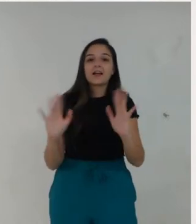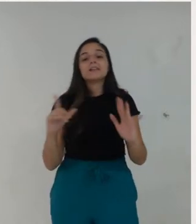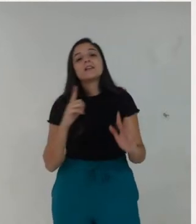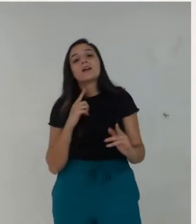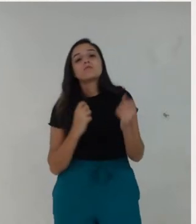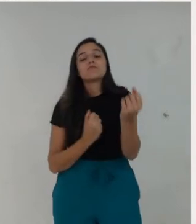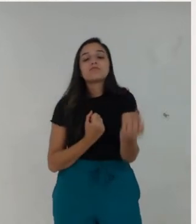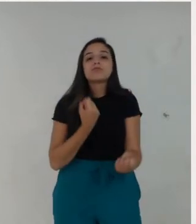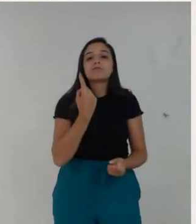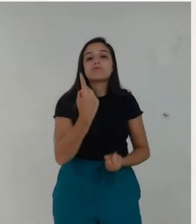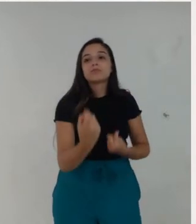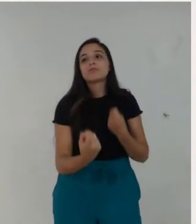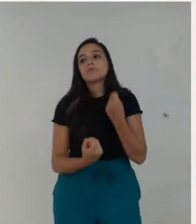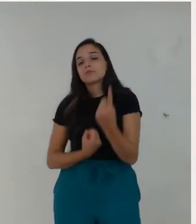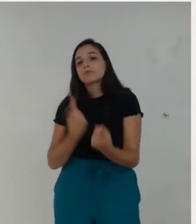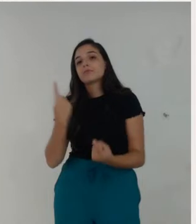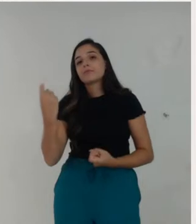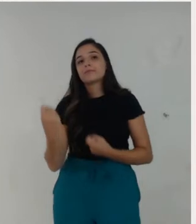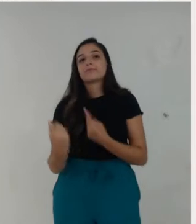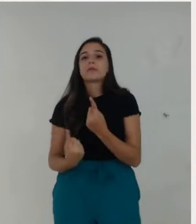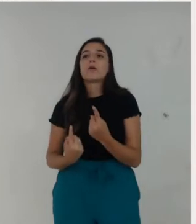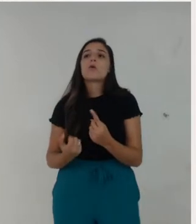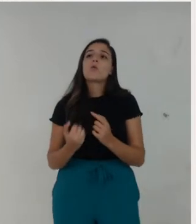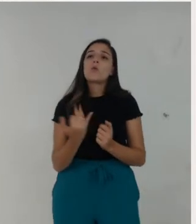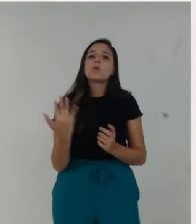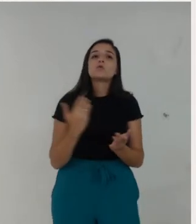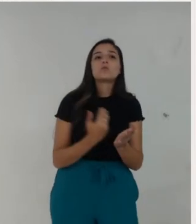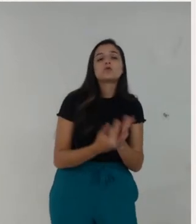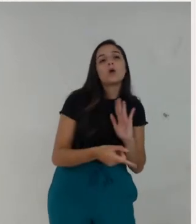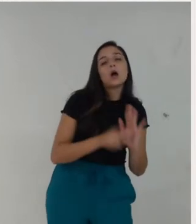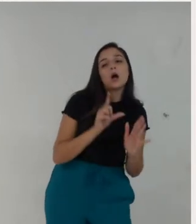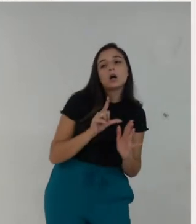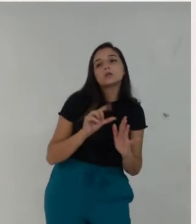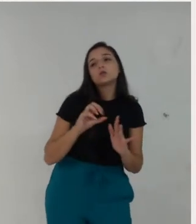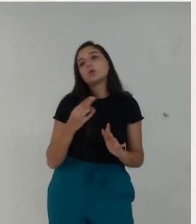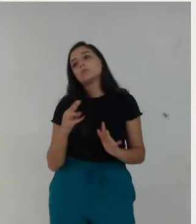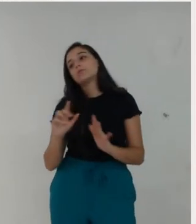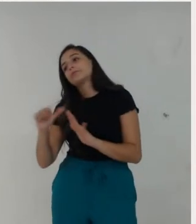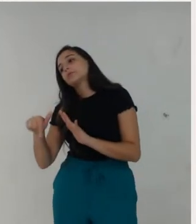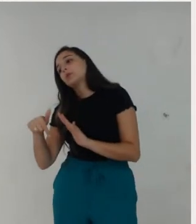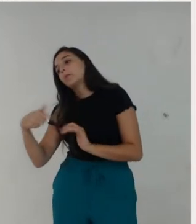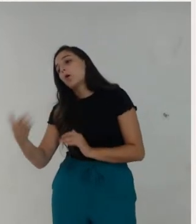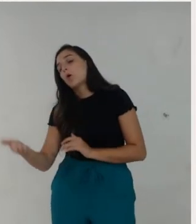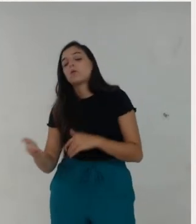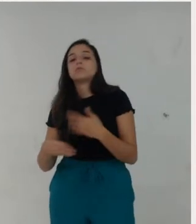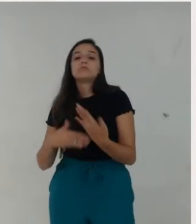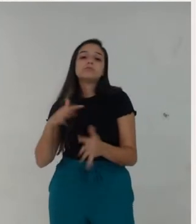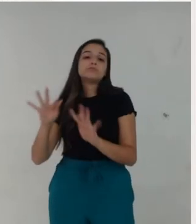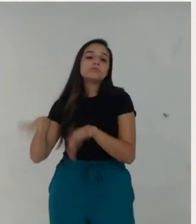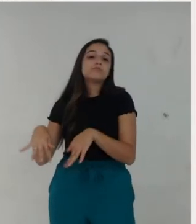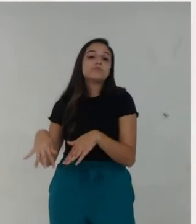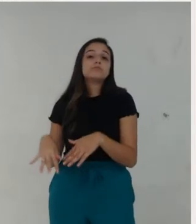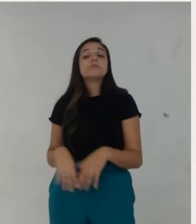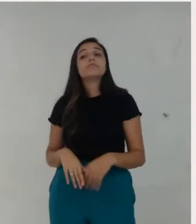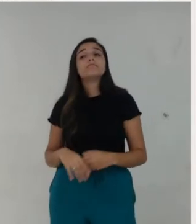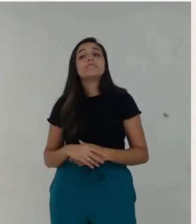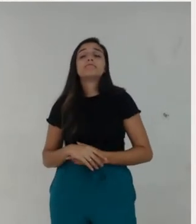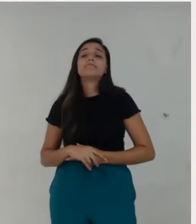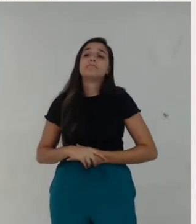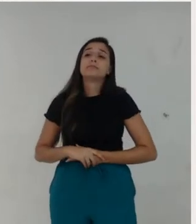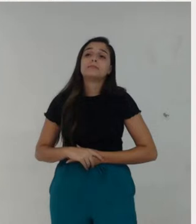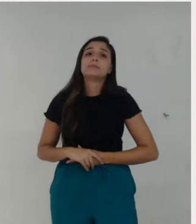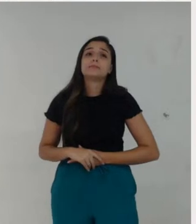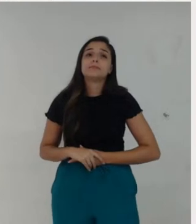muitos tradutores, né, começaram antes, terminaram depois. Então, o recorte era apenas